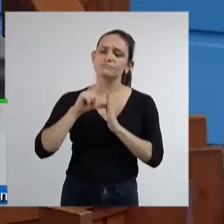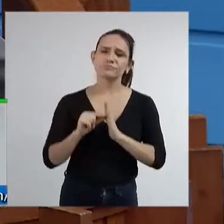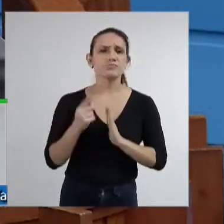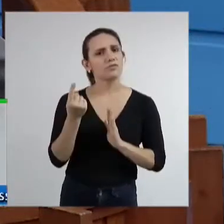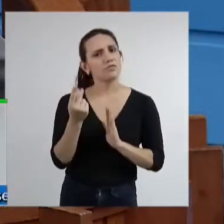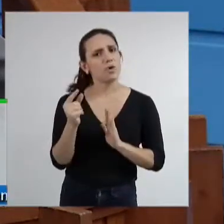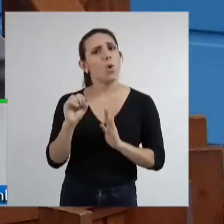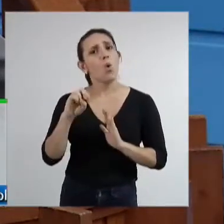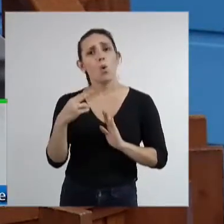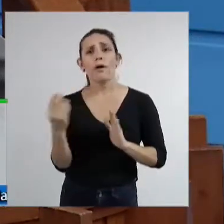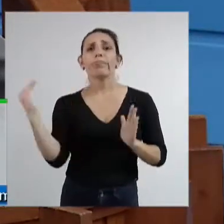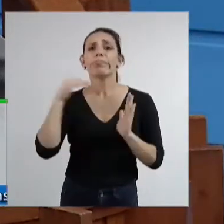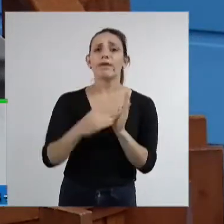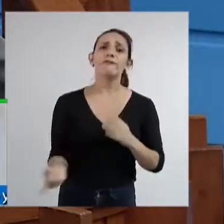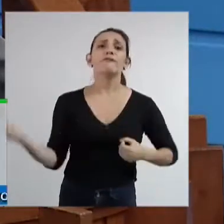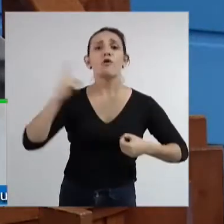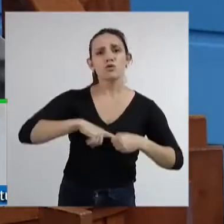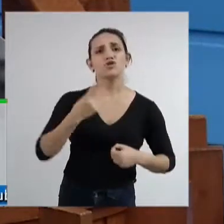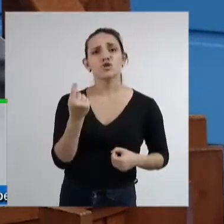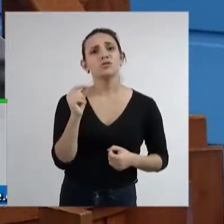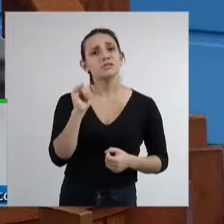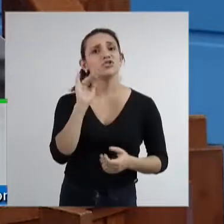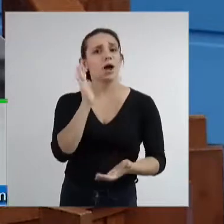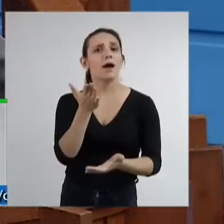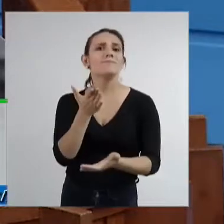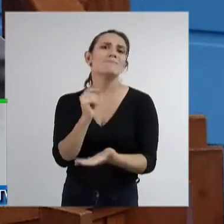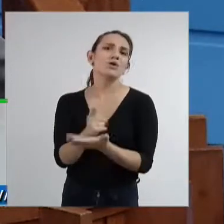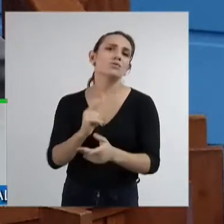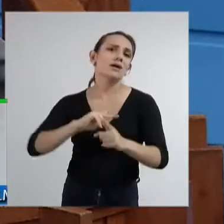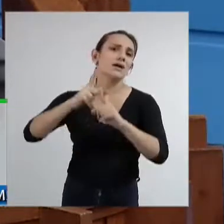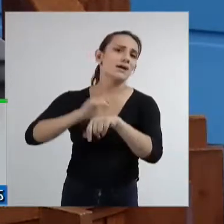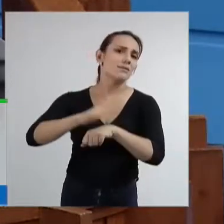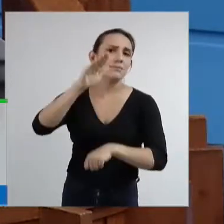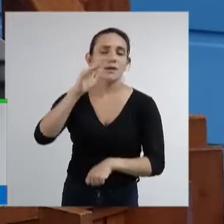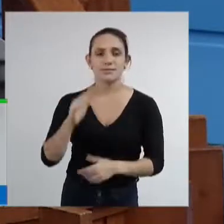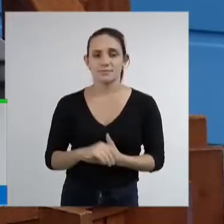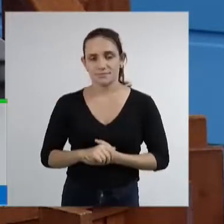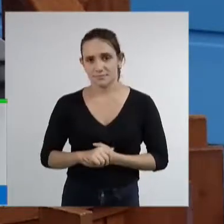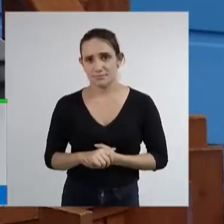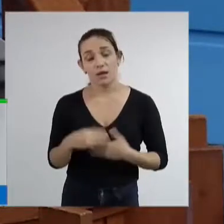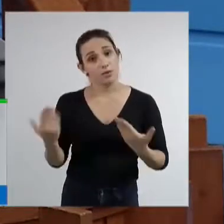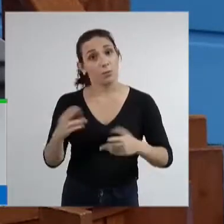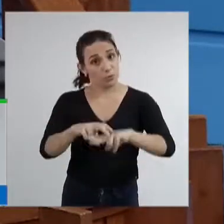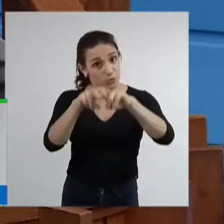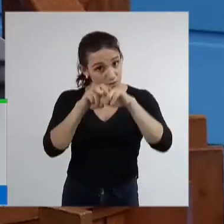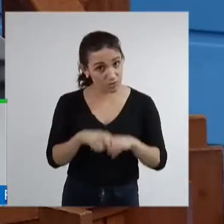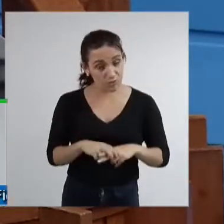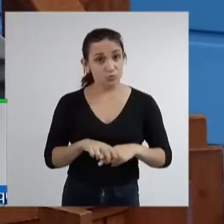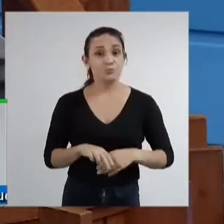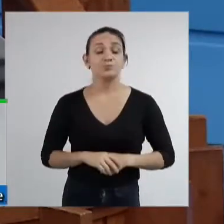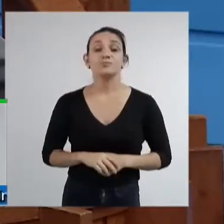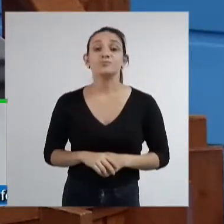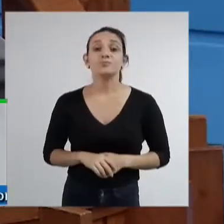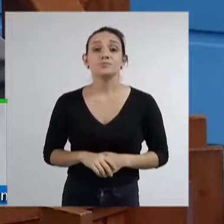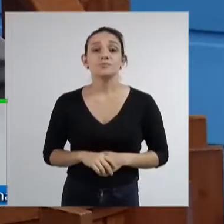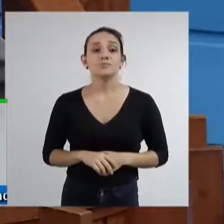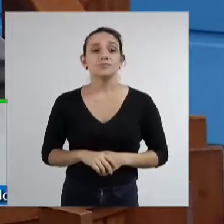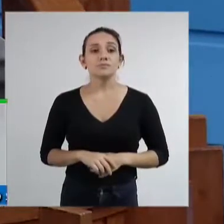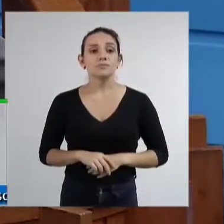até ressarcir os consumidores. Por isso, eu tenho